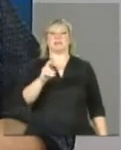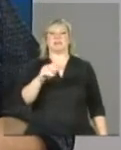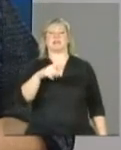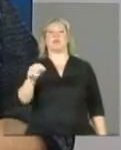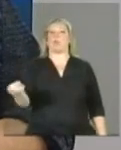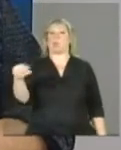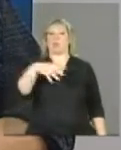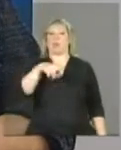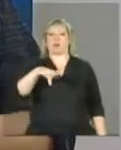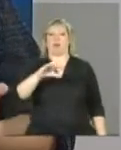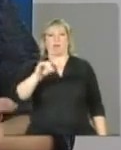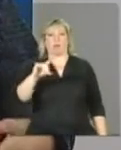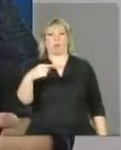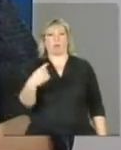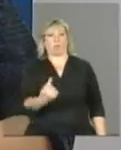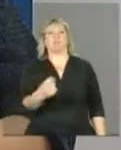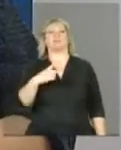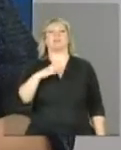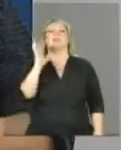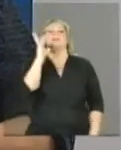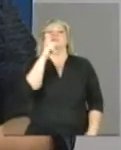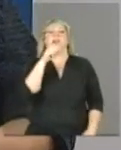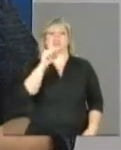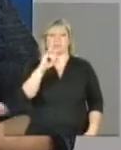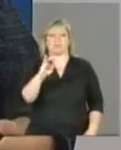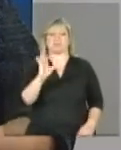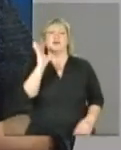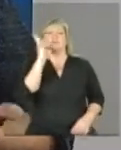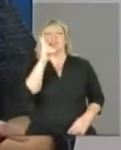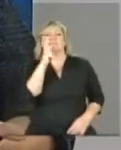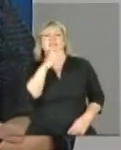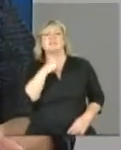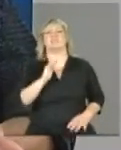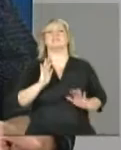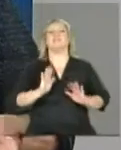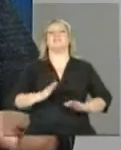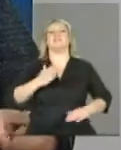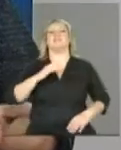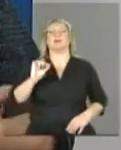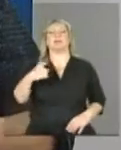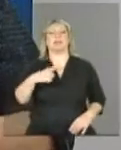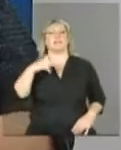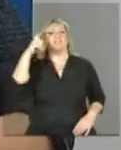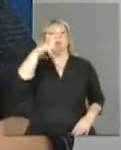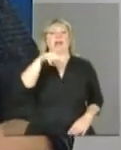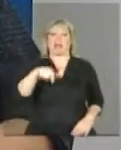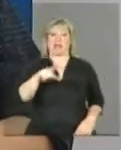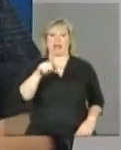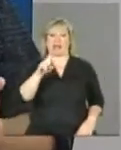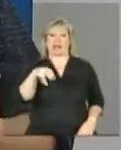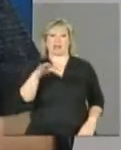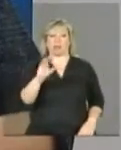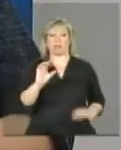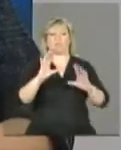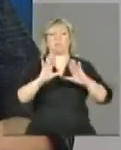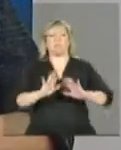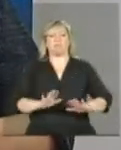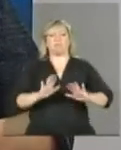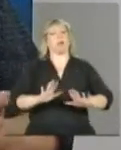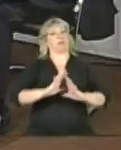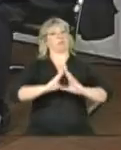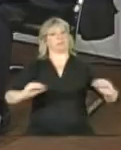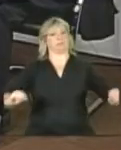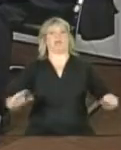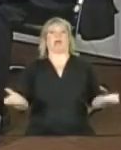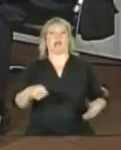cadastro único seu sistema apresenta uma lentidão e os municípios tiveram sim uma dificuldade agora essa lentidão já foi revertida e o